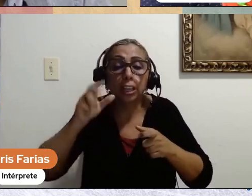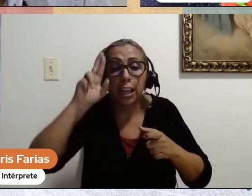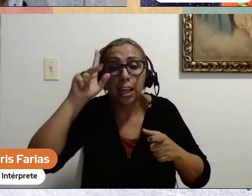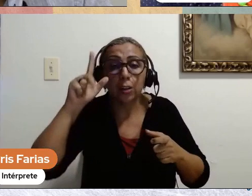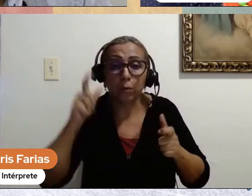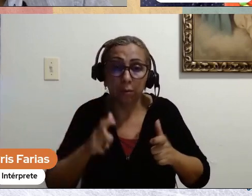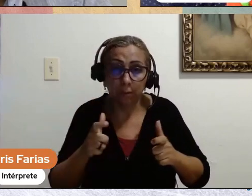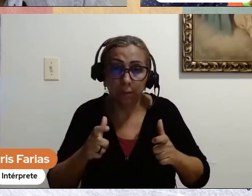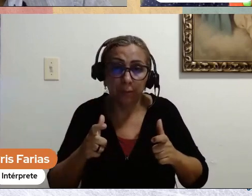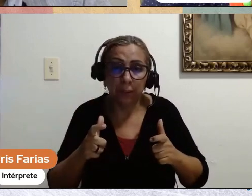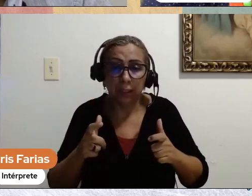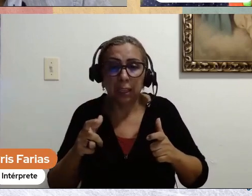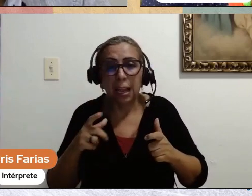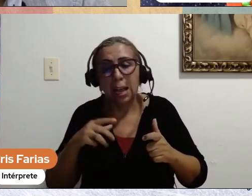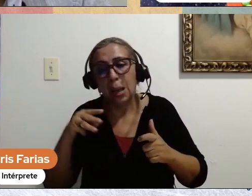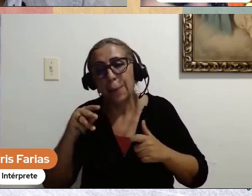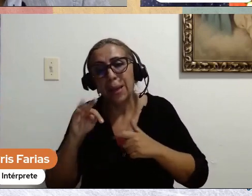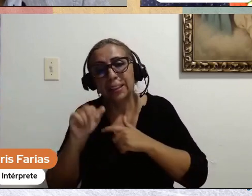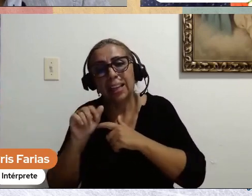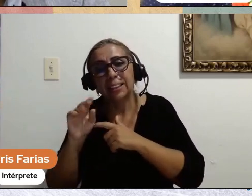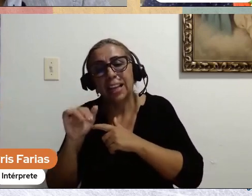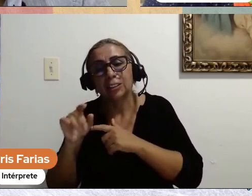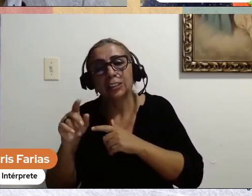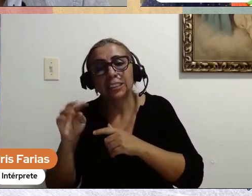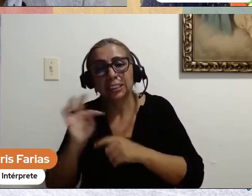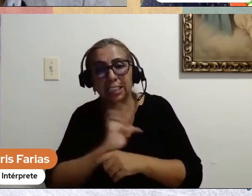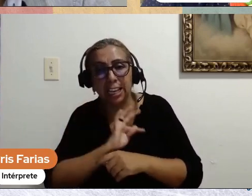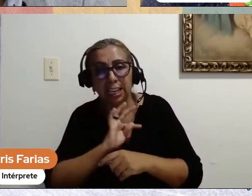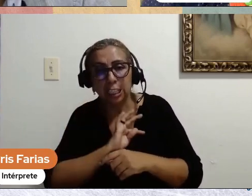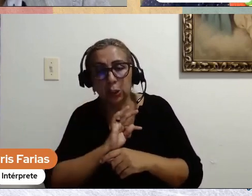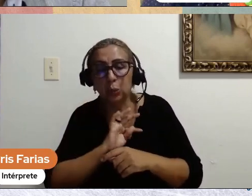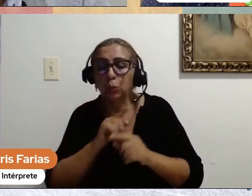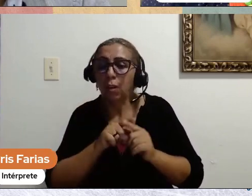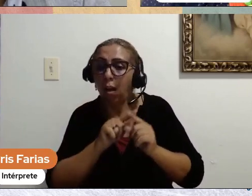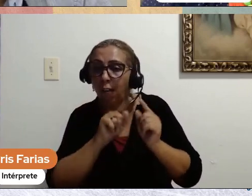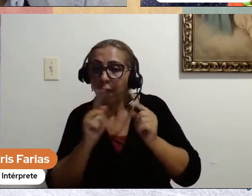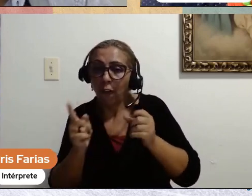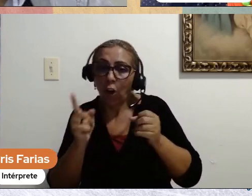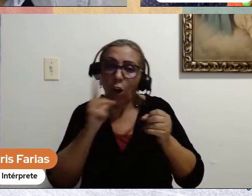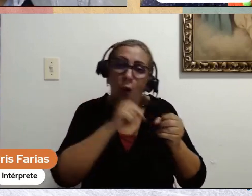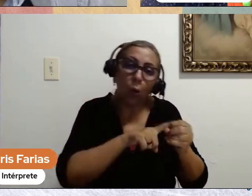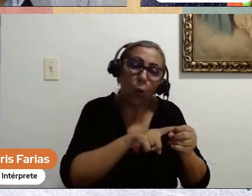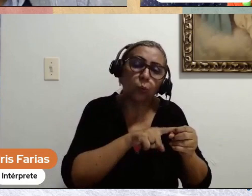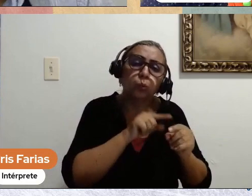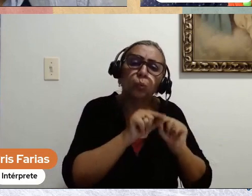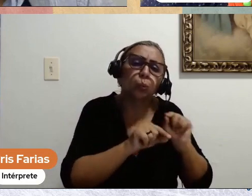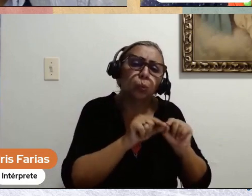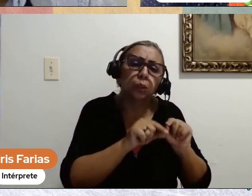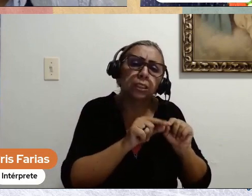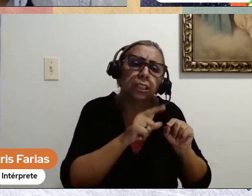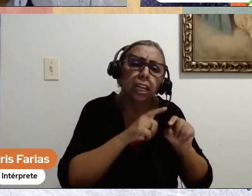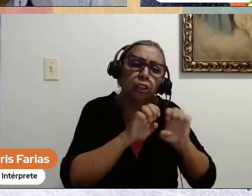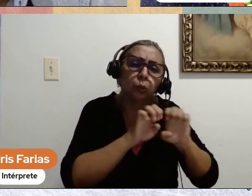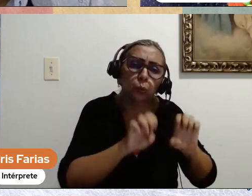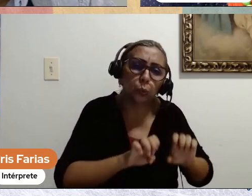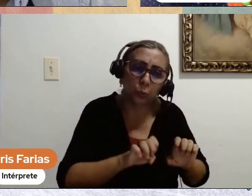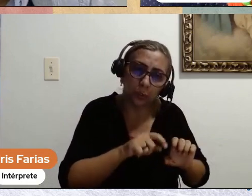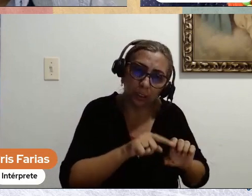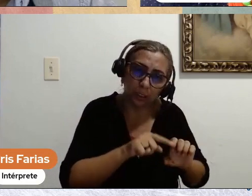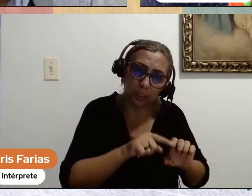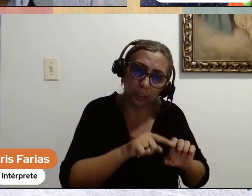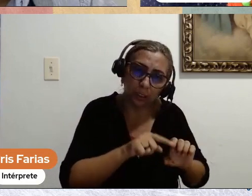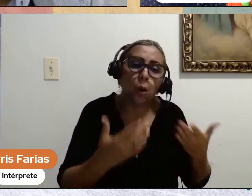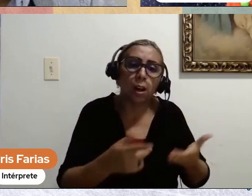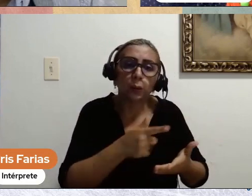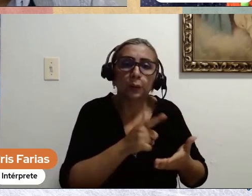foi no metadado técnico. Ah, então precisamos voltar no metadado técnico para saber como que está estruturado lá, quais foram